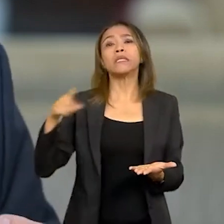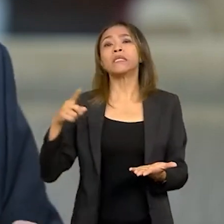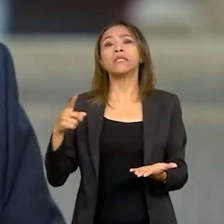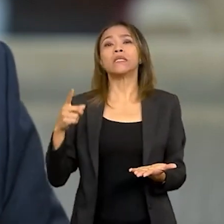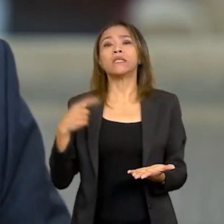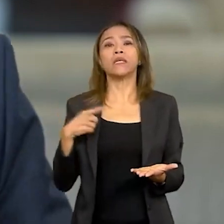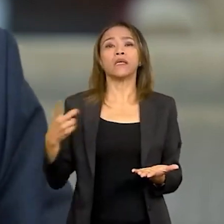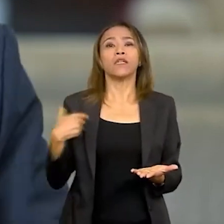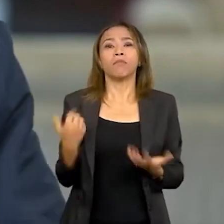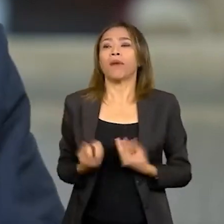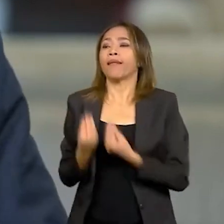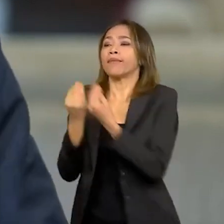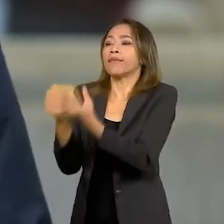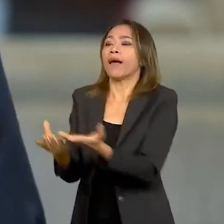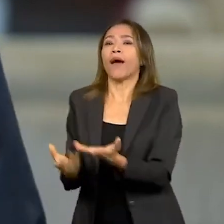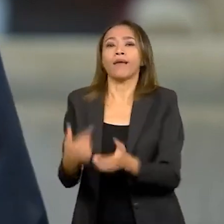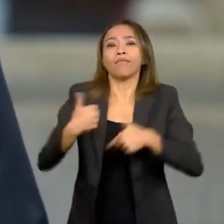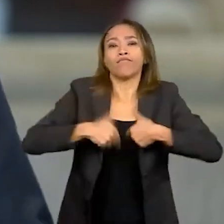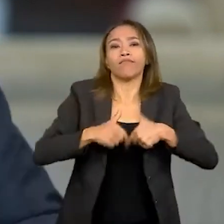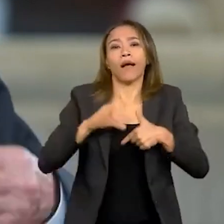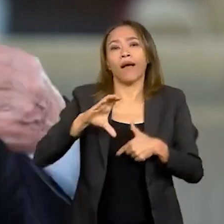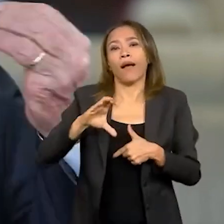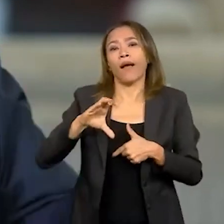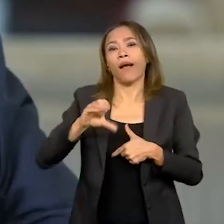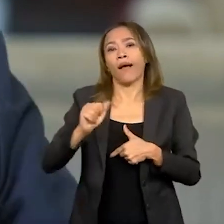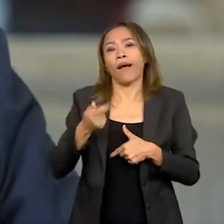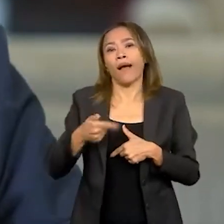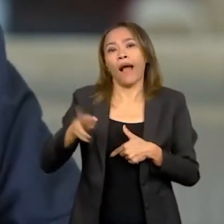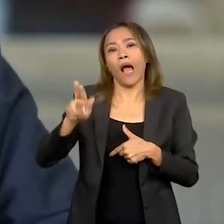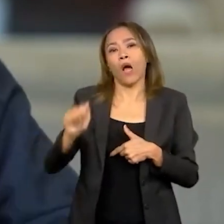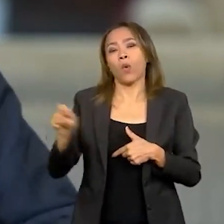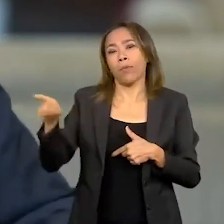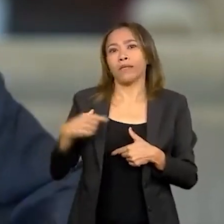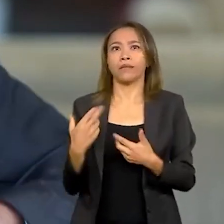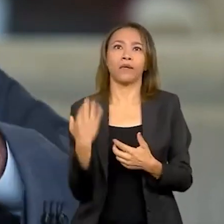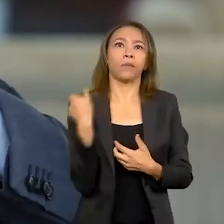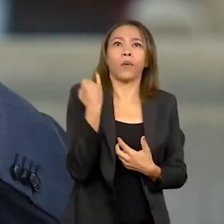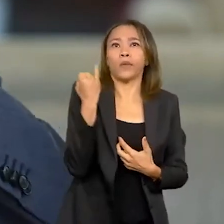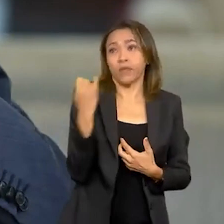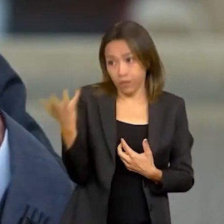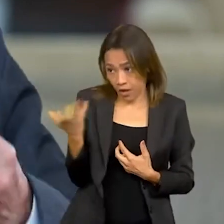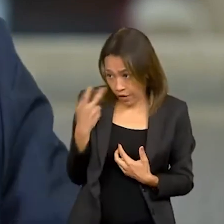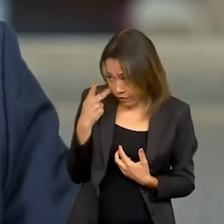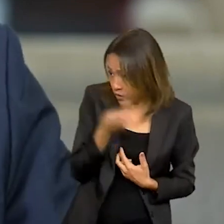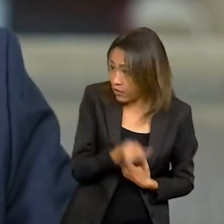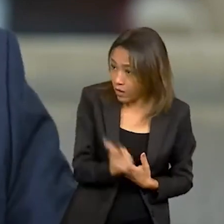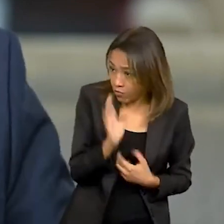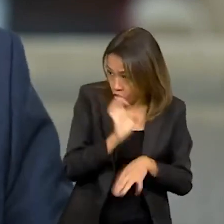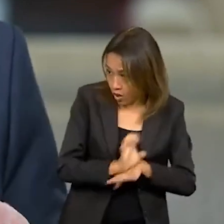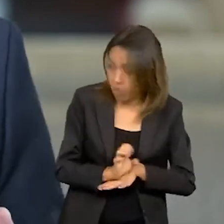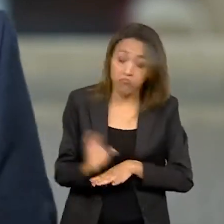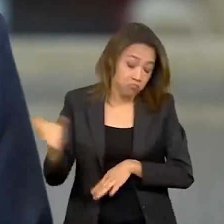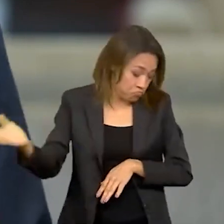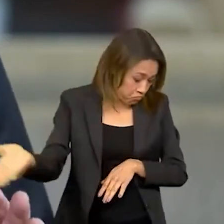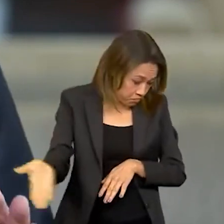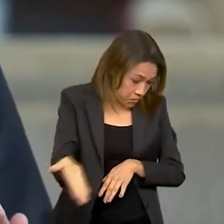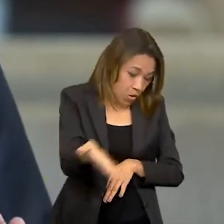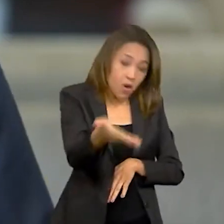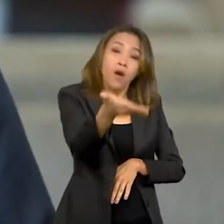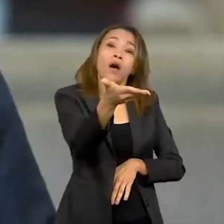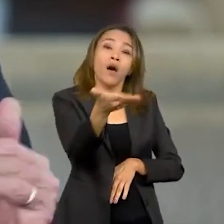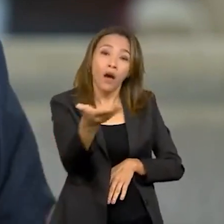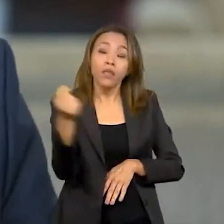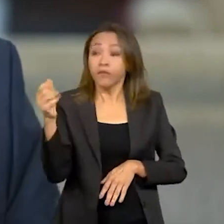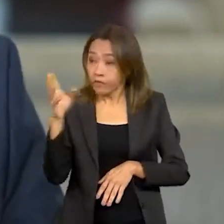precisa de cargo para fazer o trabalho que ela quiser fazer se ela quiser visitar alguém visitar um estado sabe fazer visita a hospital ela faz o que ela